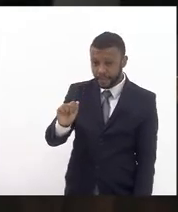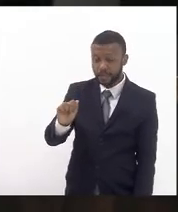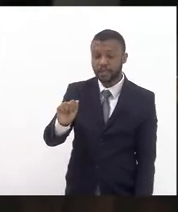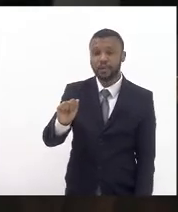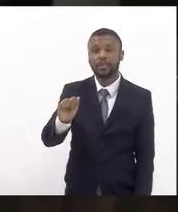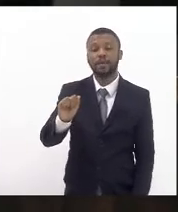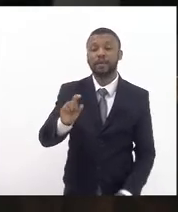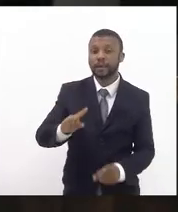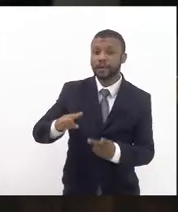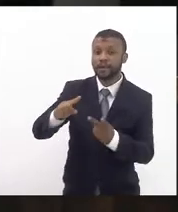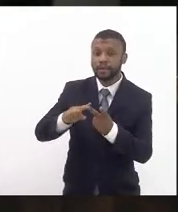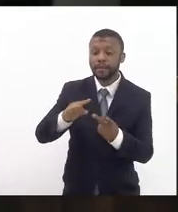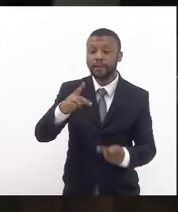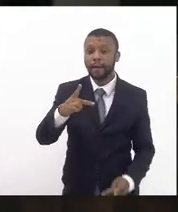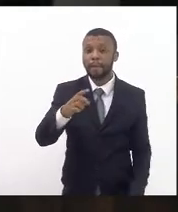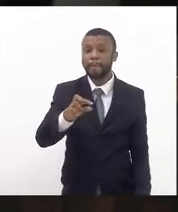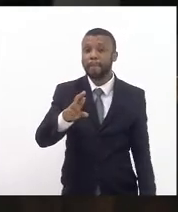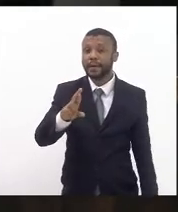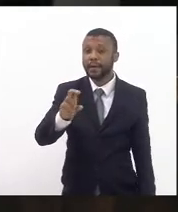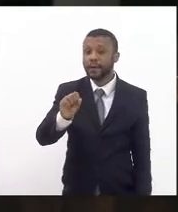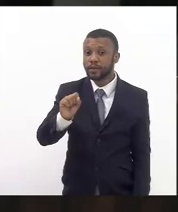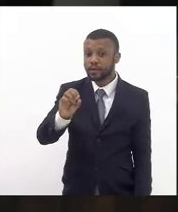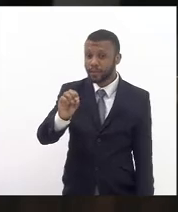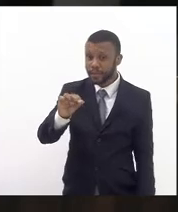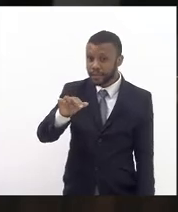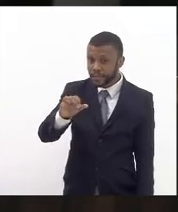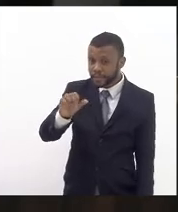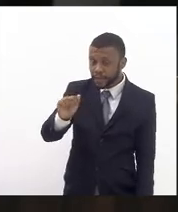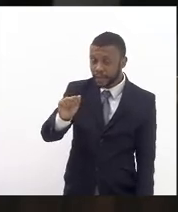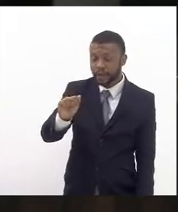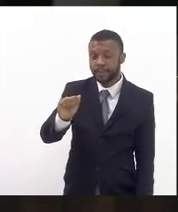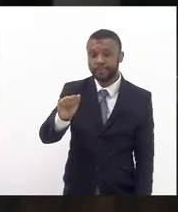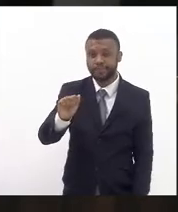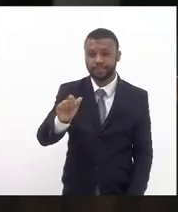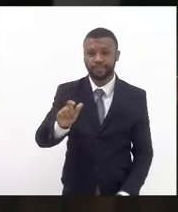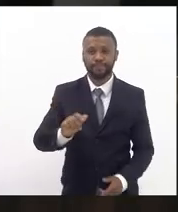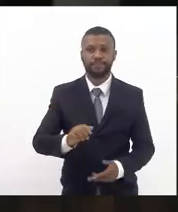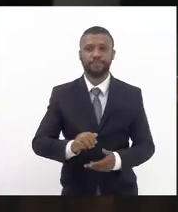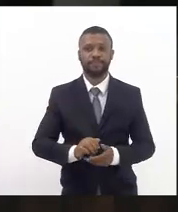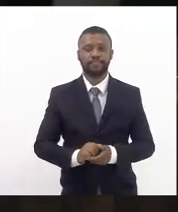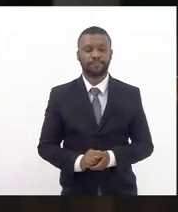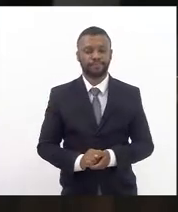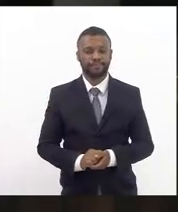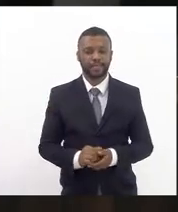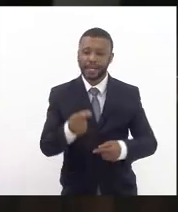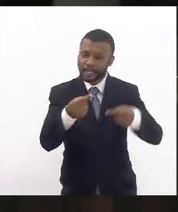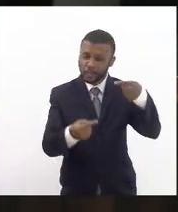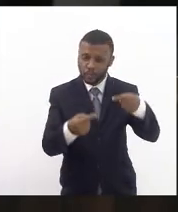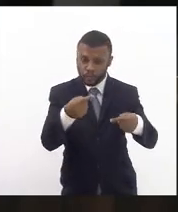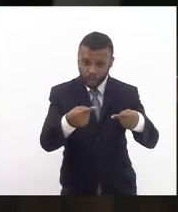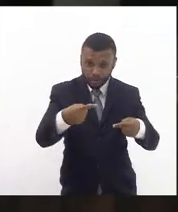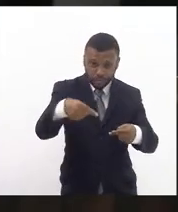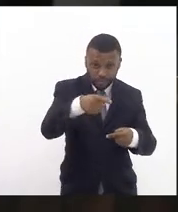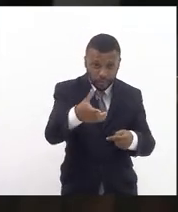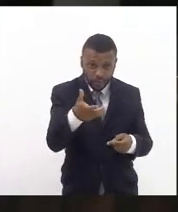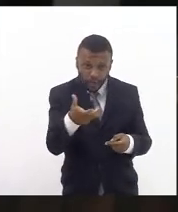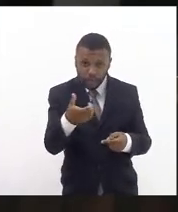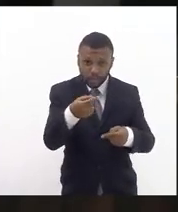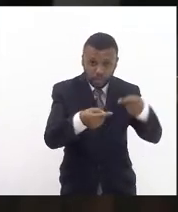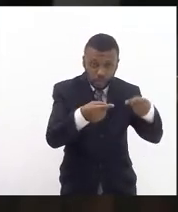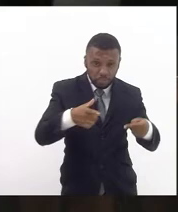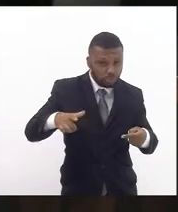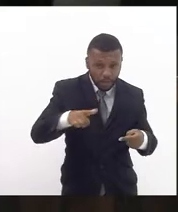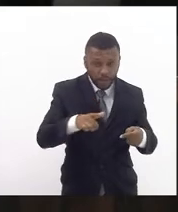Narcolepsia e Hipersonia Idiopática. Saiu. Em discussão. Havendo que queira discutir, encerrada